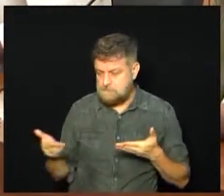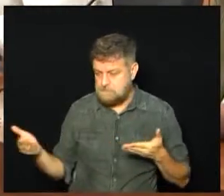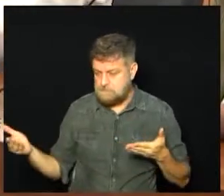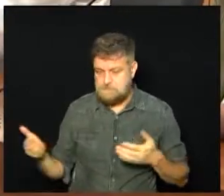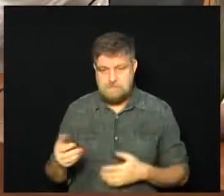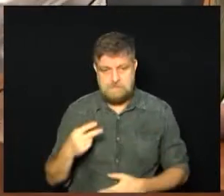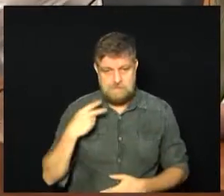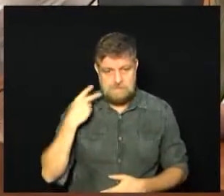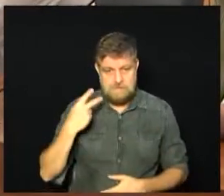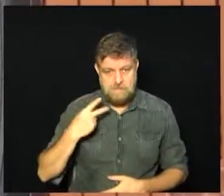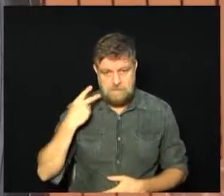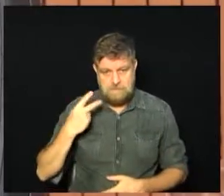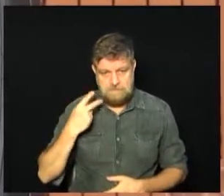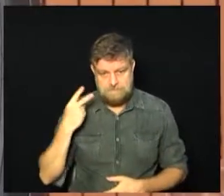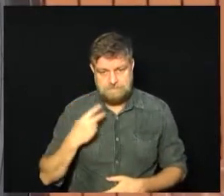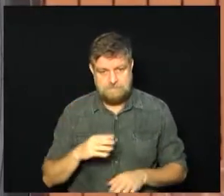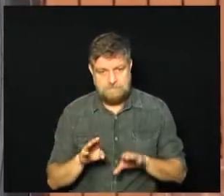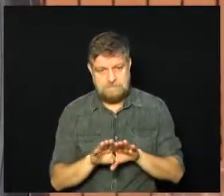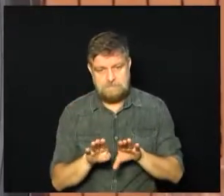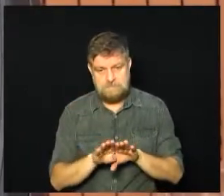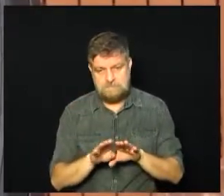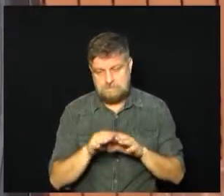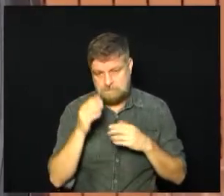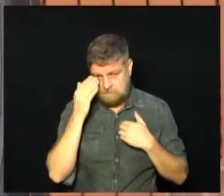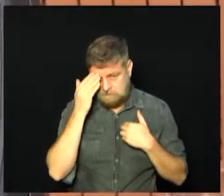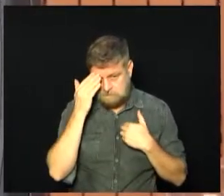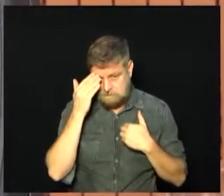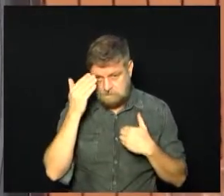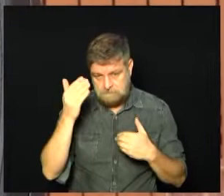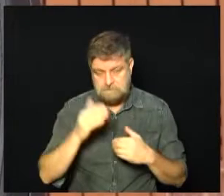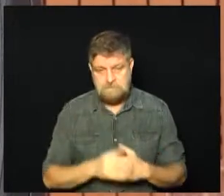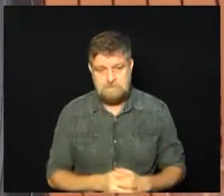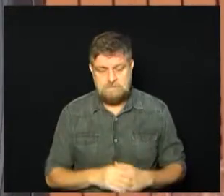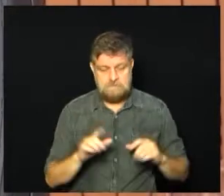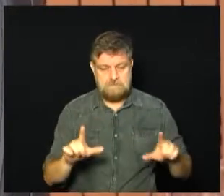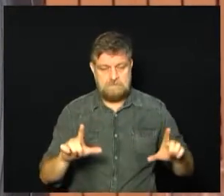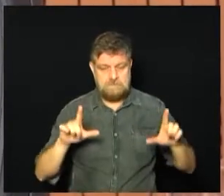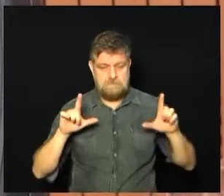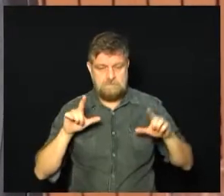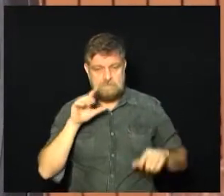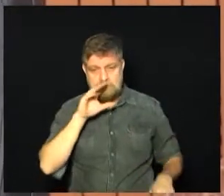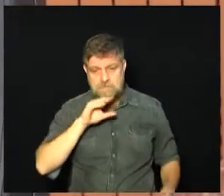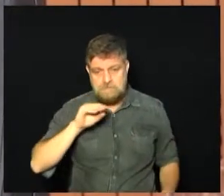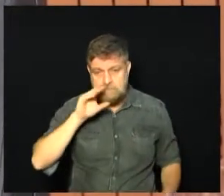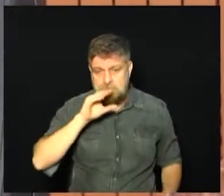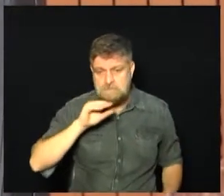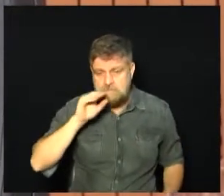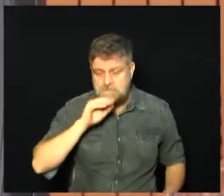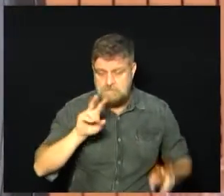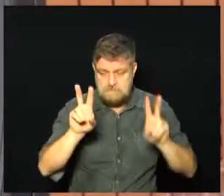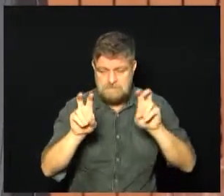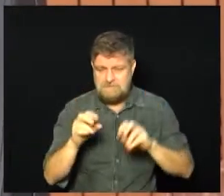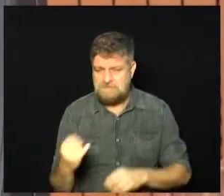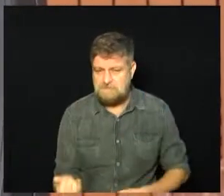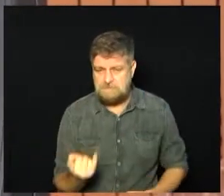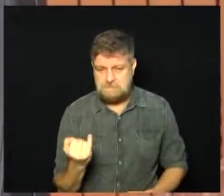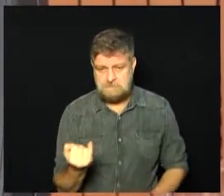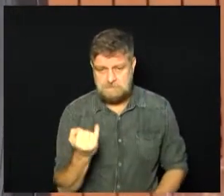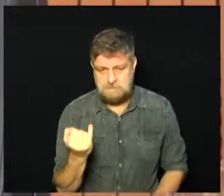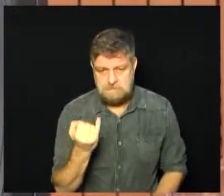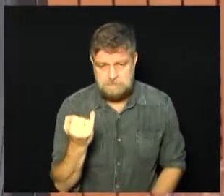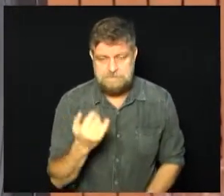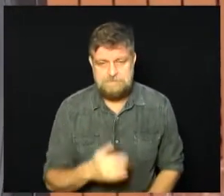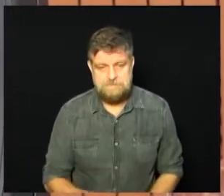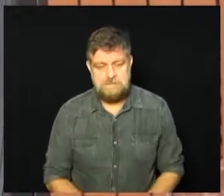vereadores também. Muito obrigada por ceder esse espaço da gente discutir um assunto tão importante para a cidade, né? E